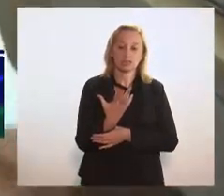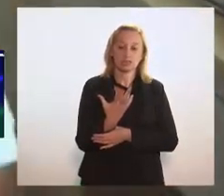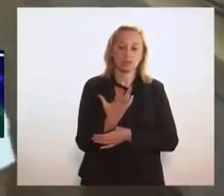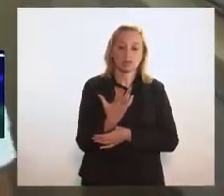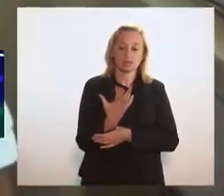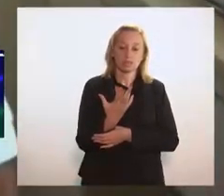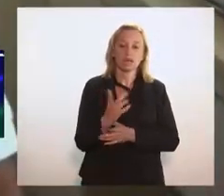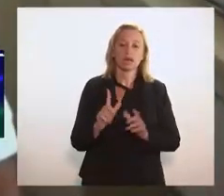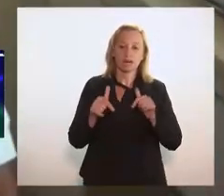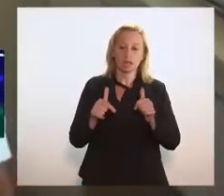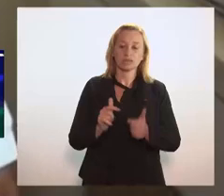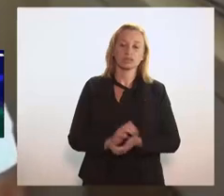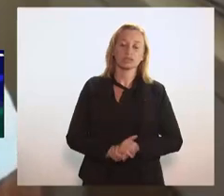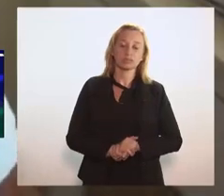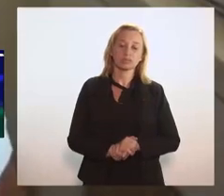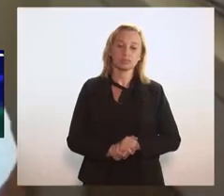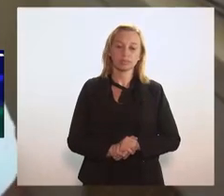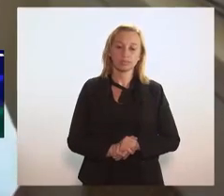institua, né,